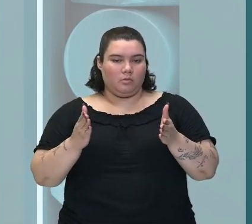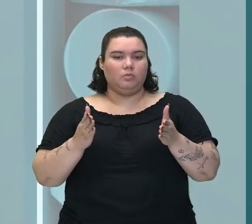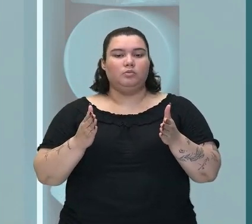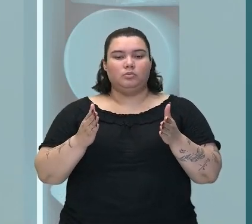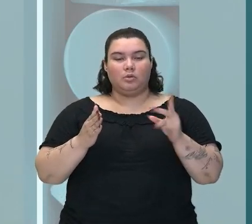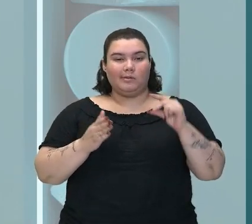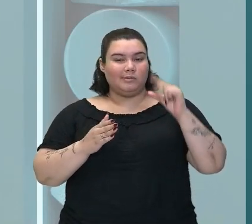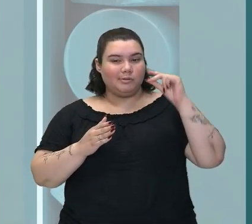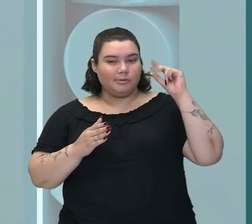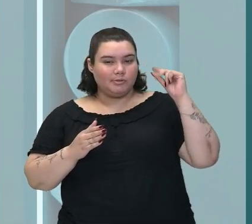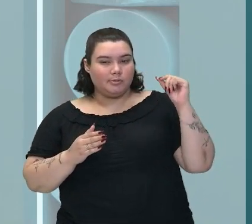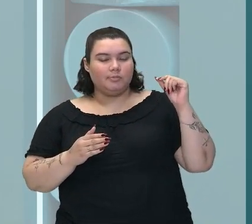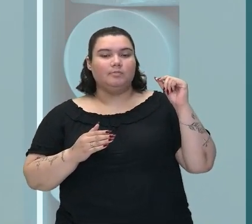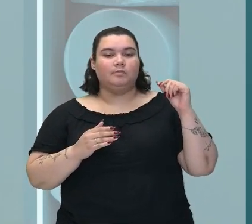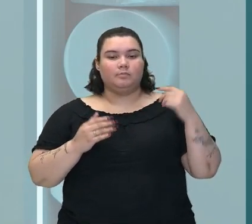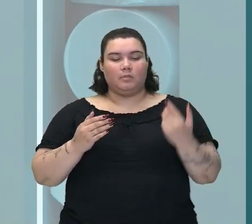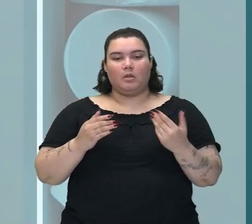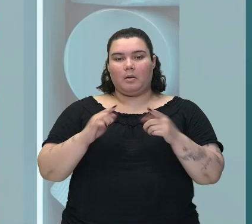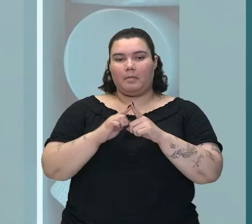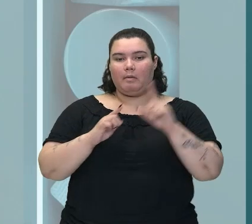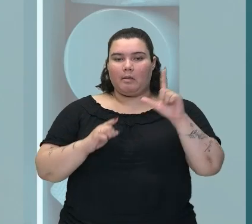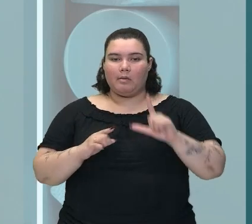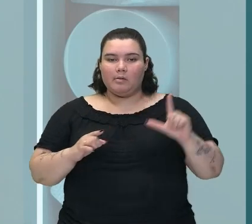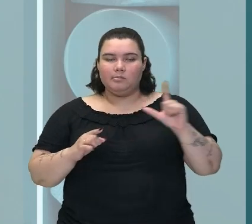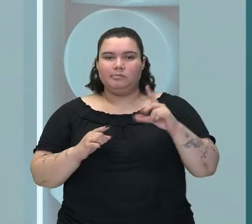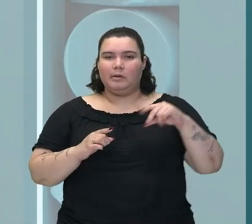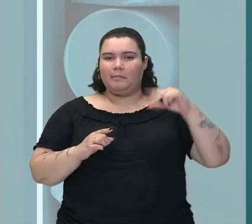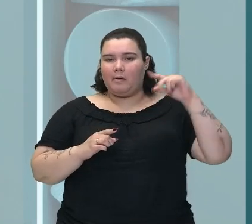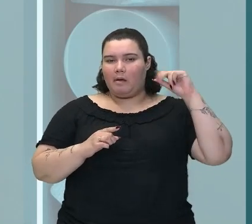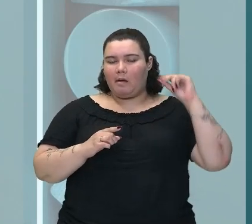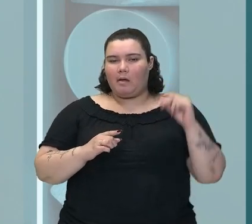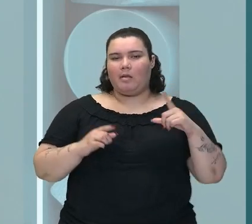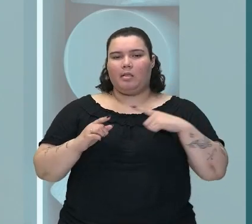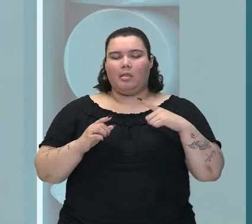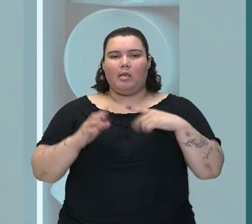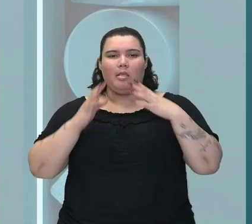de escolas literárias como o realismo,